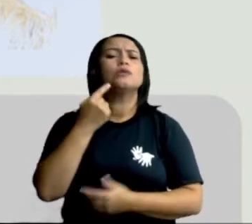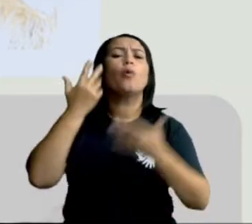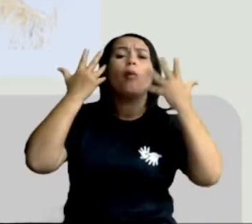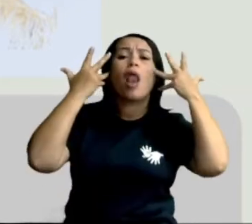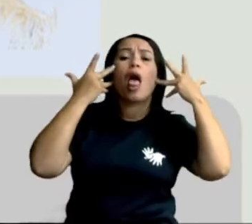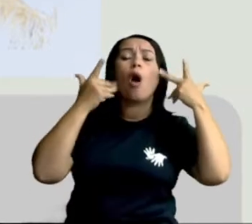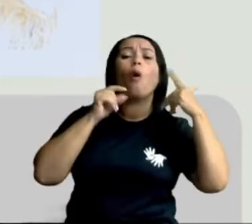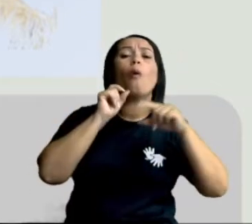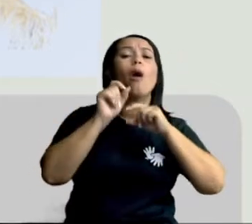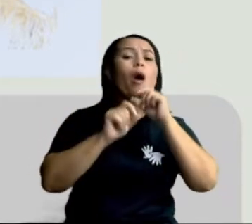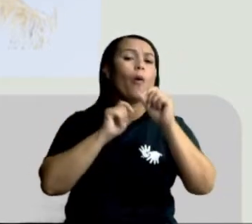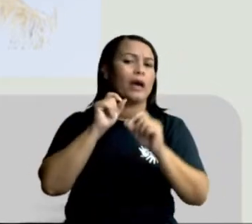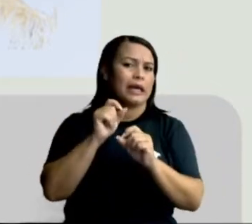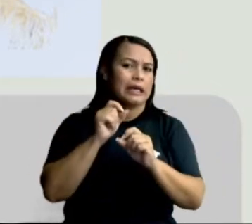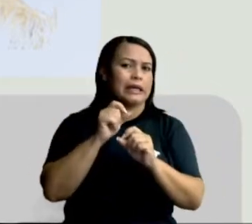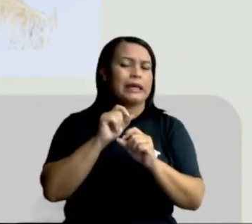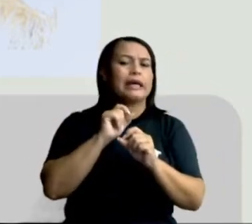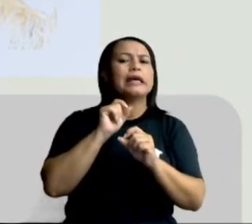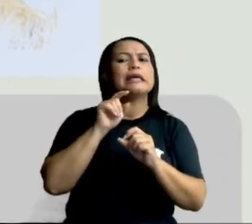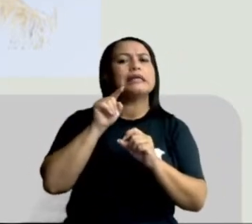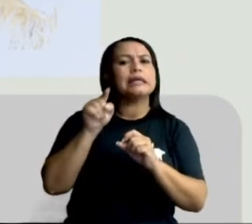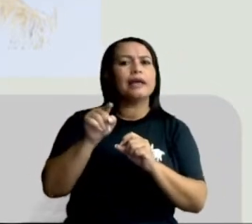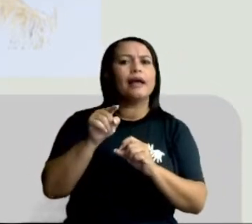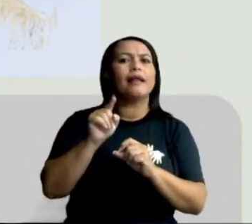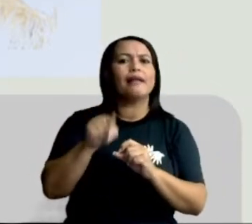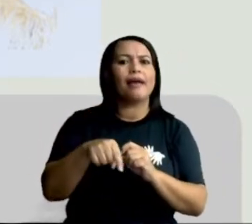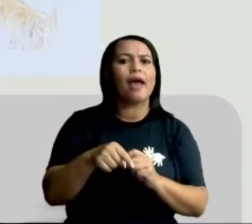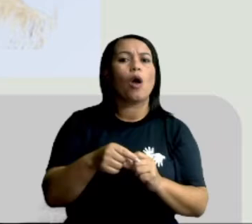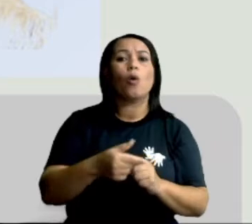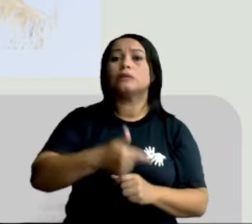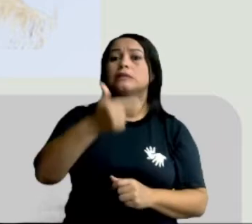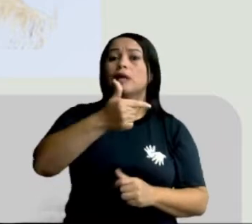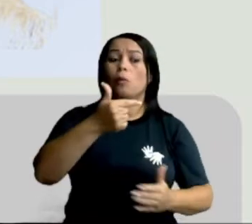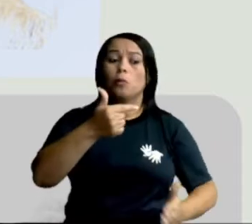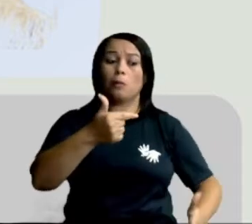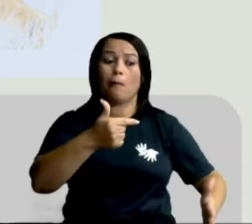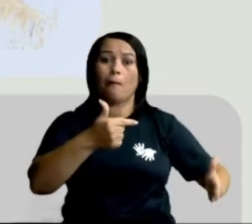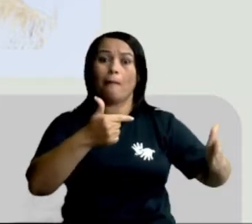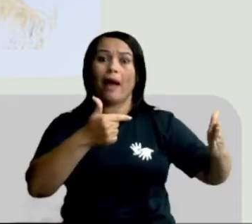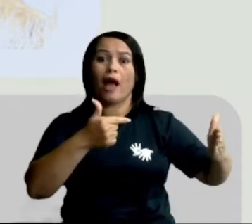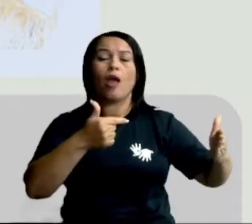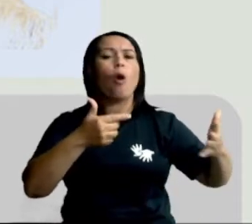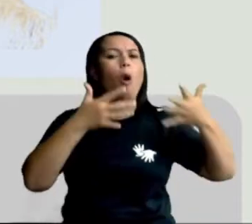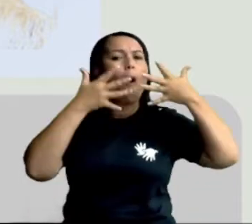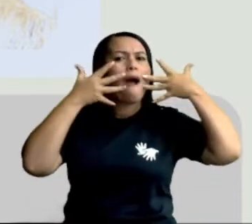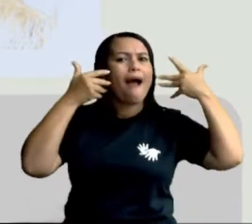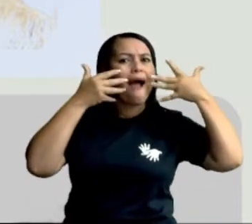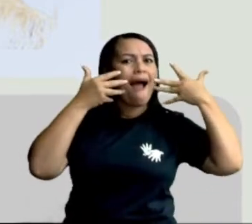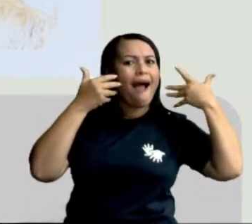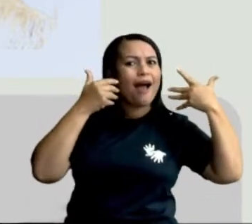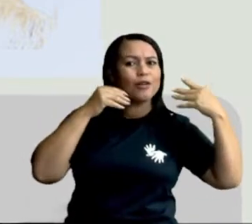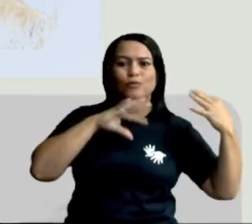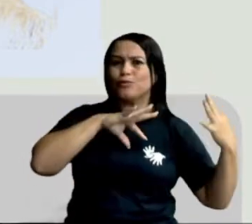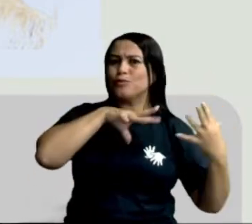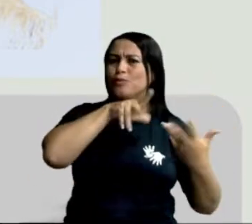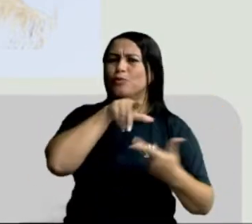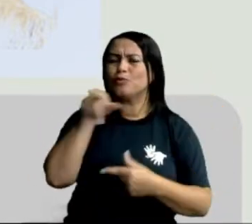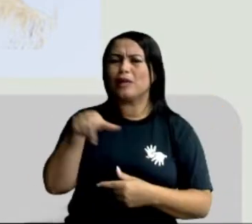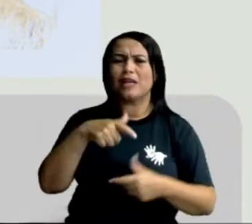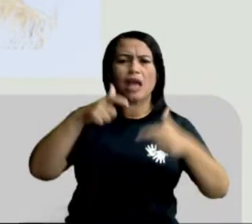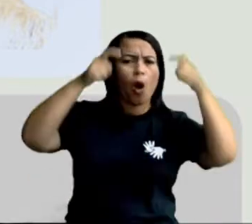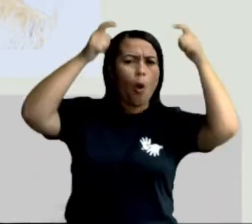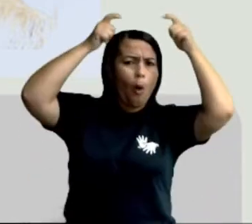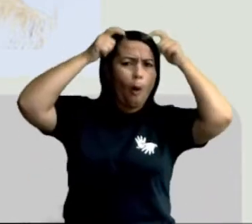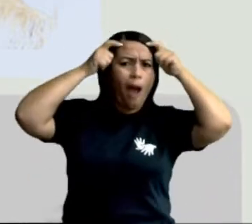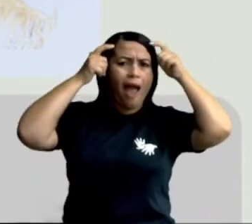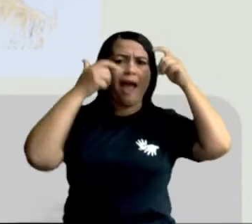que ele é o segundo maior felino do mundo e é considerado o rei da selva. Que ele é o rei da